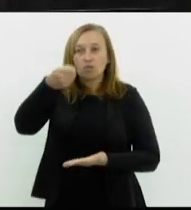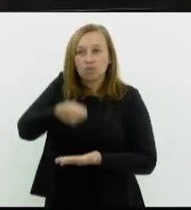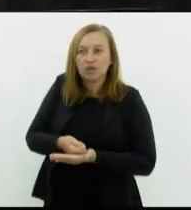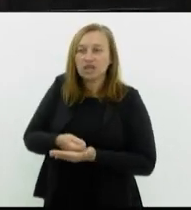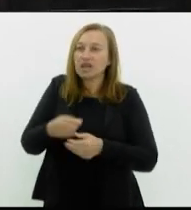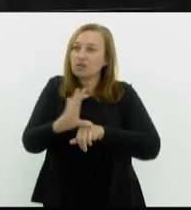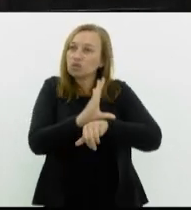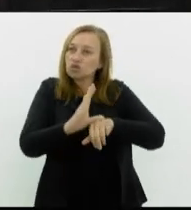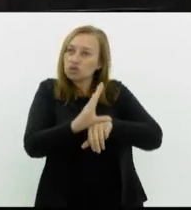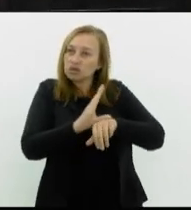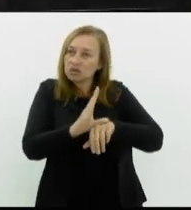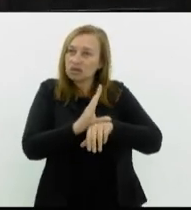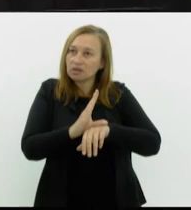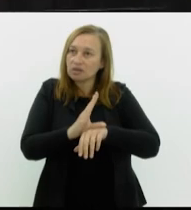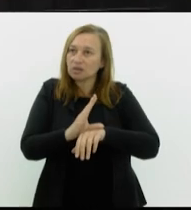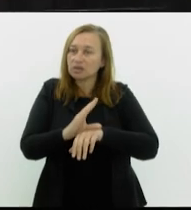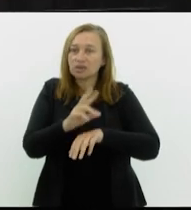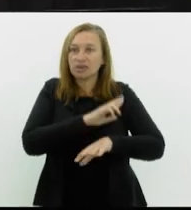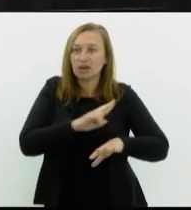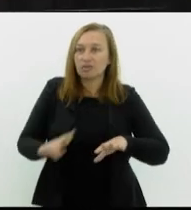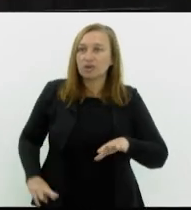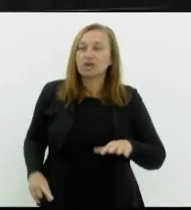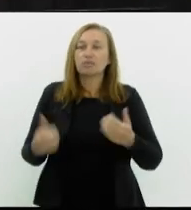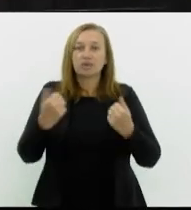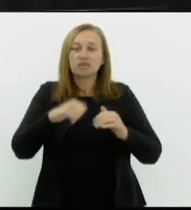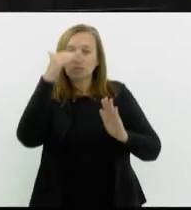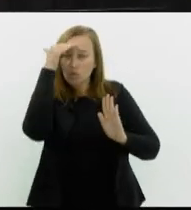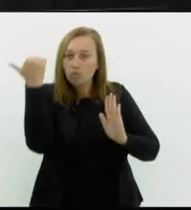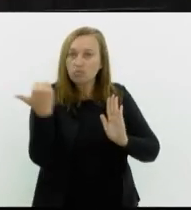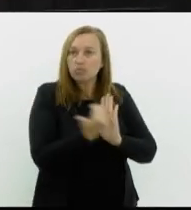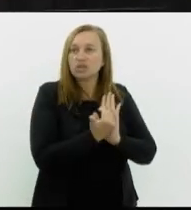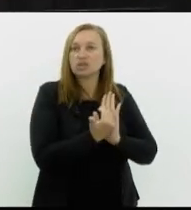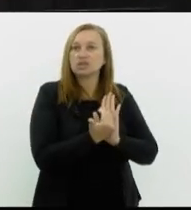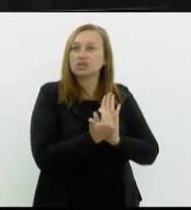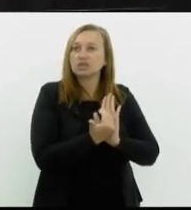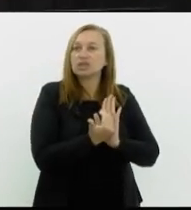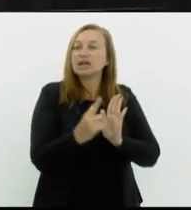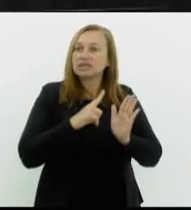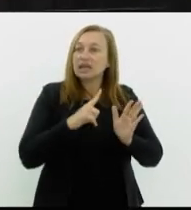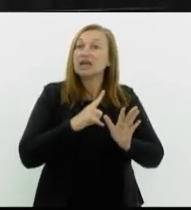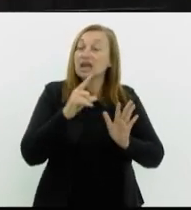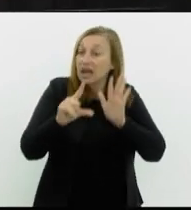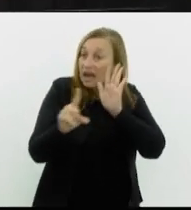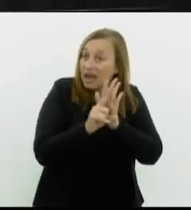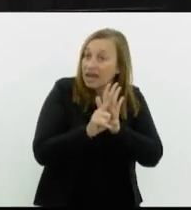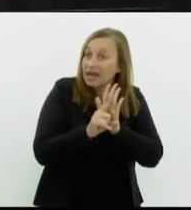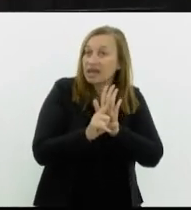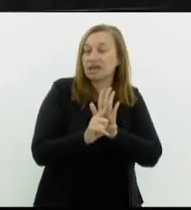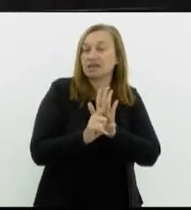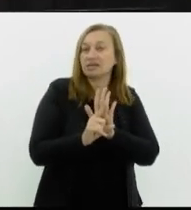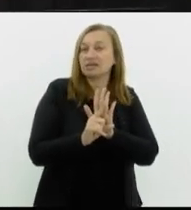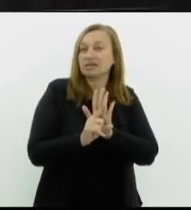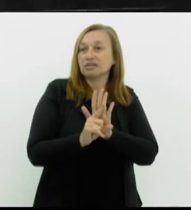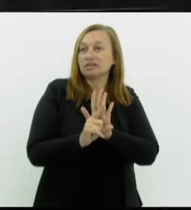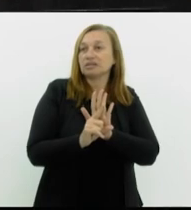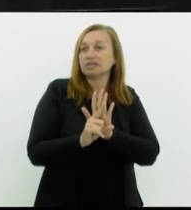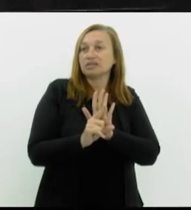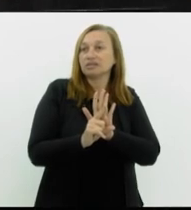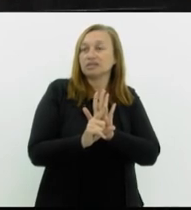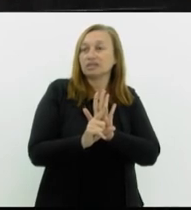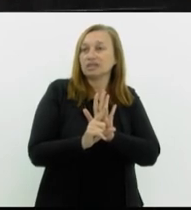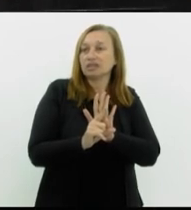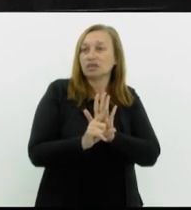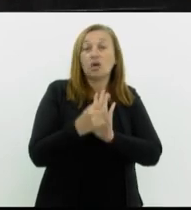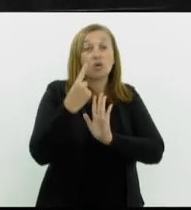Constituição e a lei da República. Nós temos que cumprir isso. E temos que ter lei, temos que ter leis razoáveis. A lei